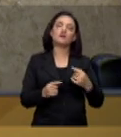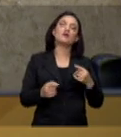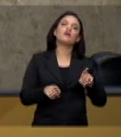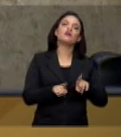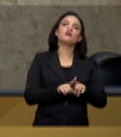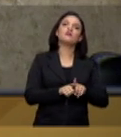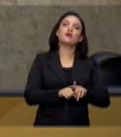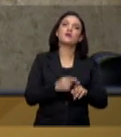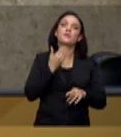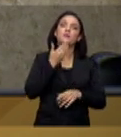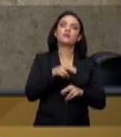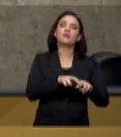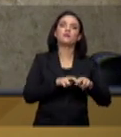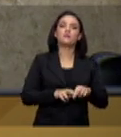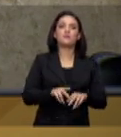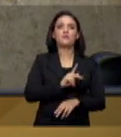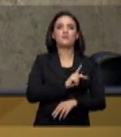Federal.